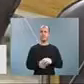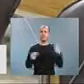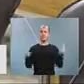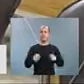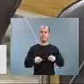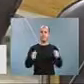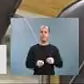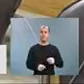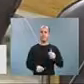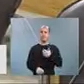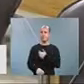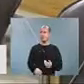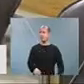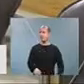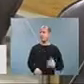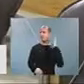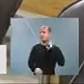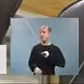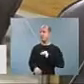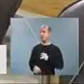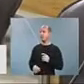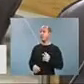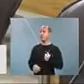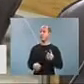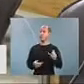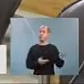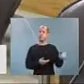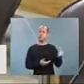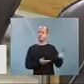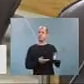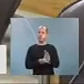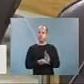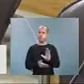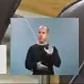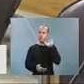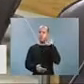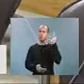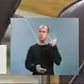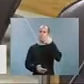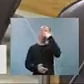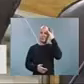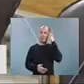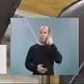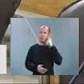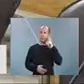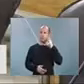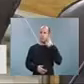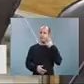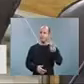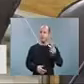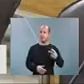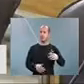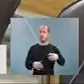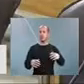É preciso, governadora, que o recurso que a senhora bota faça acontecer para que as pessoas possam visitar a sua